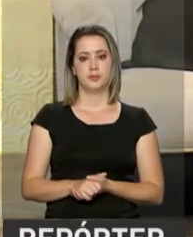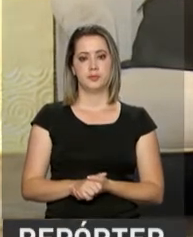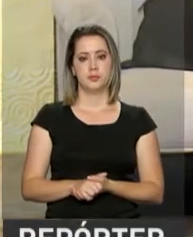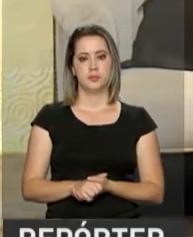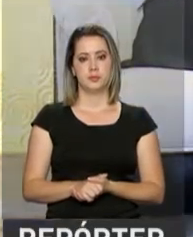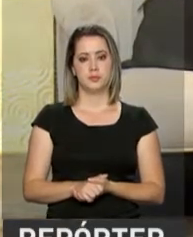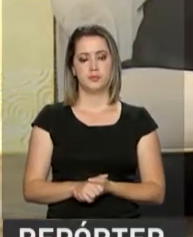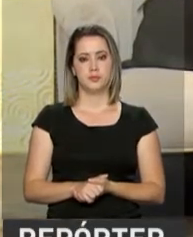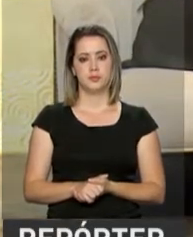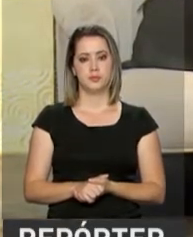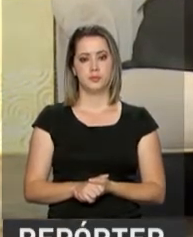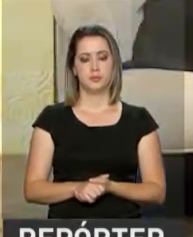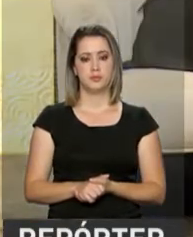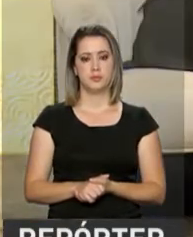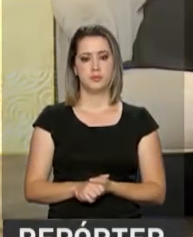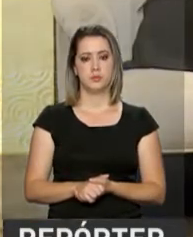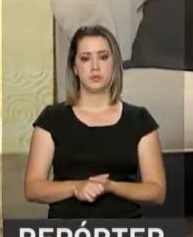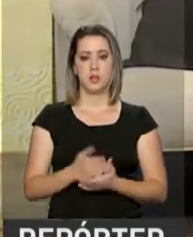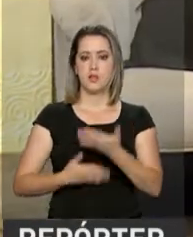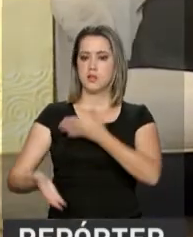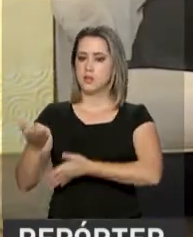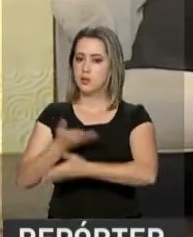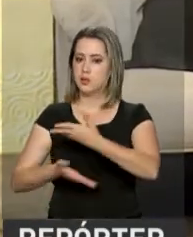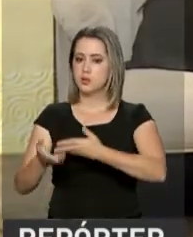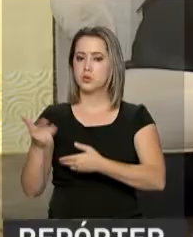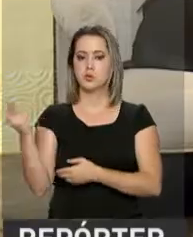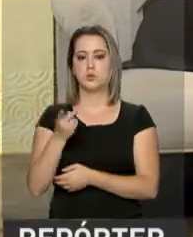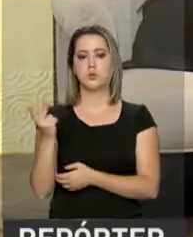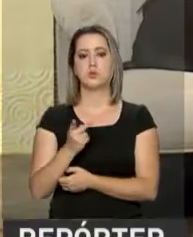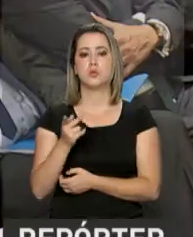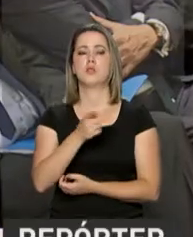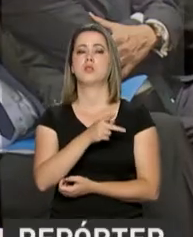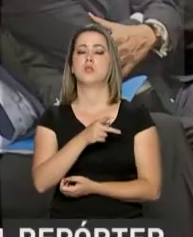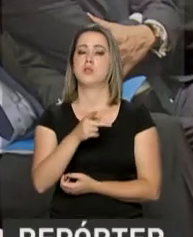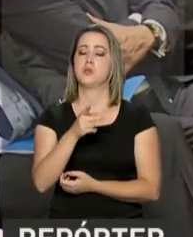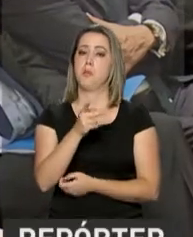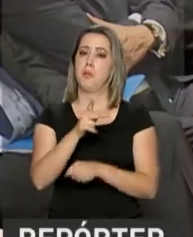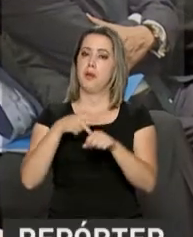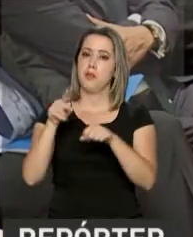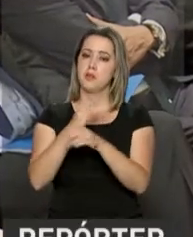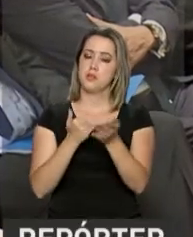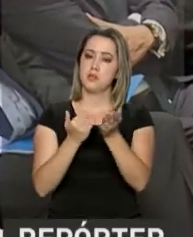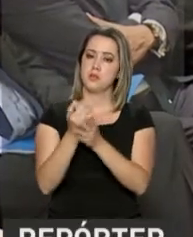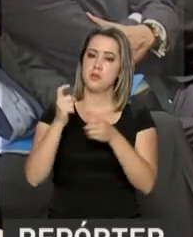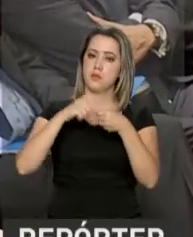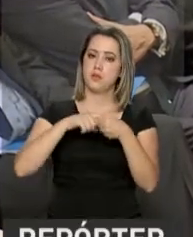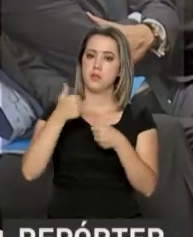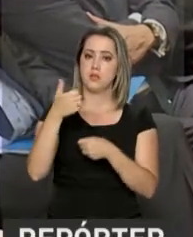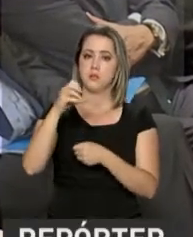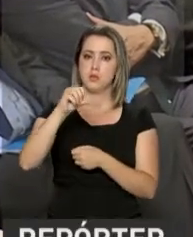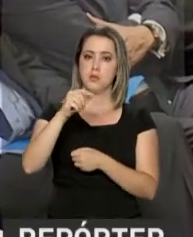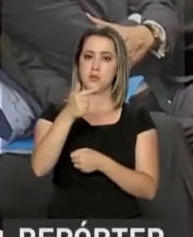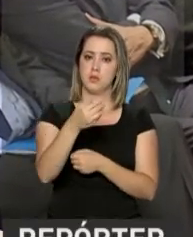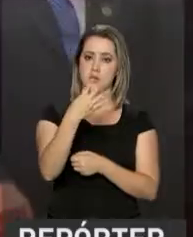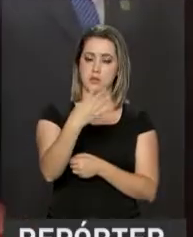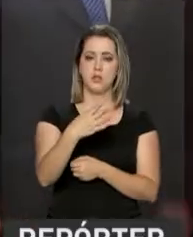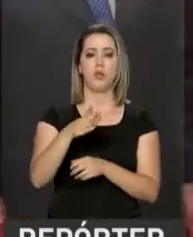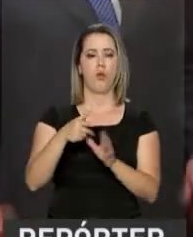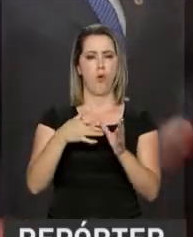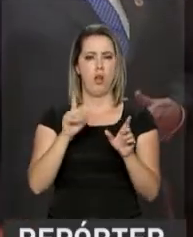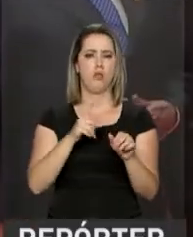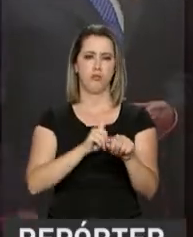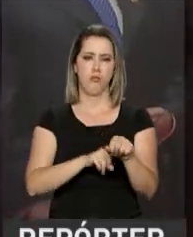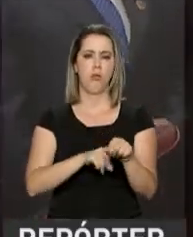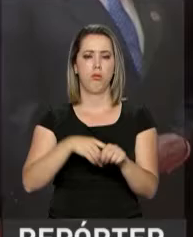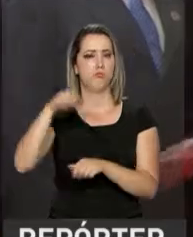as relações diplomáticas brasil china foram retomadas em 1974 ainda no regime militar na